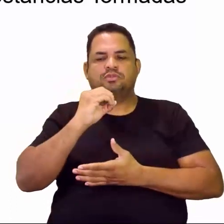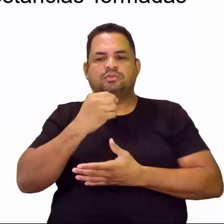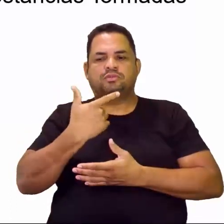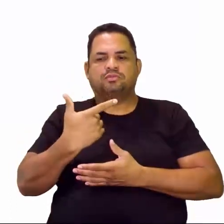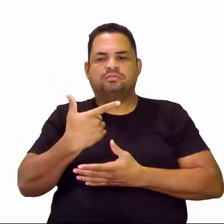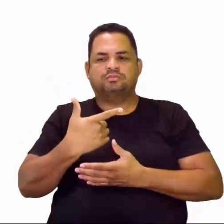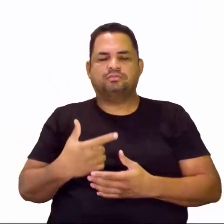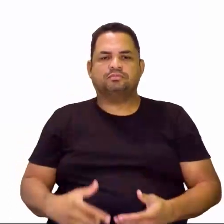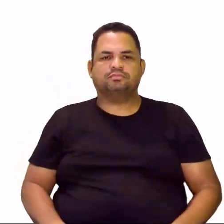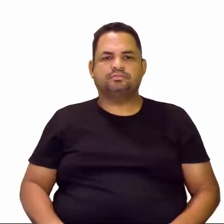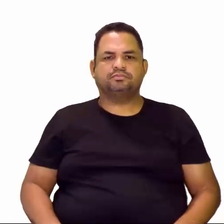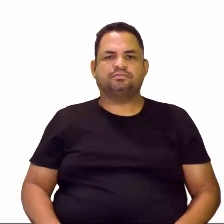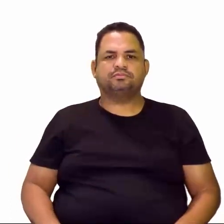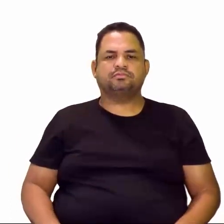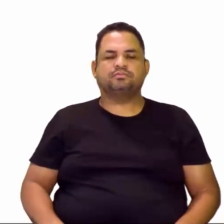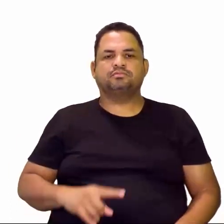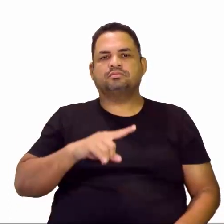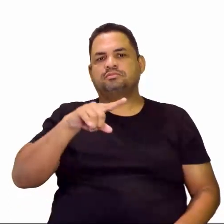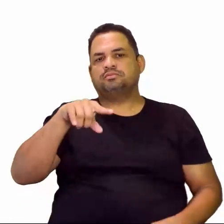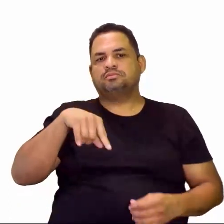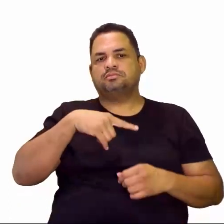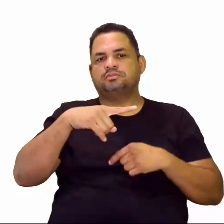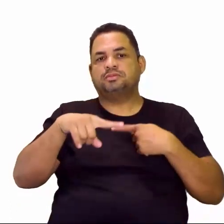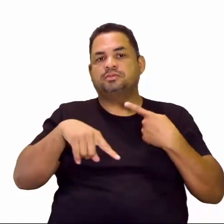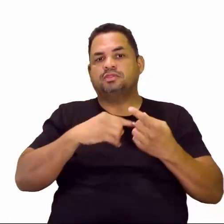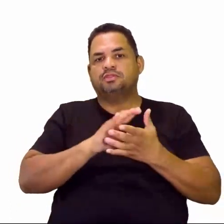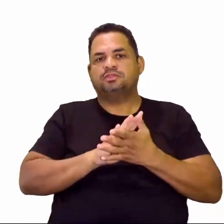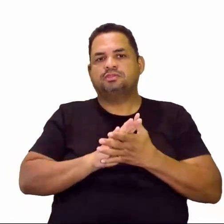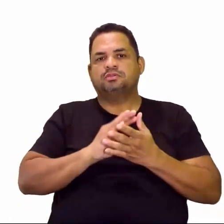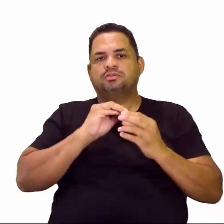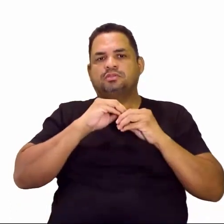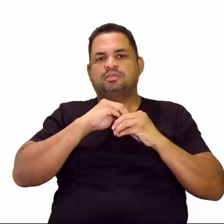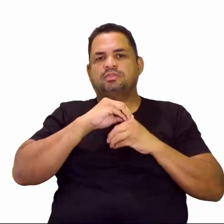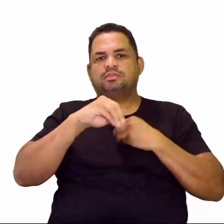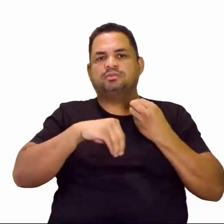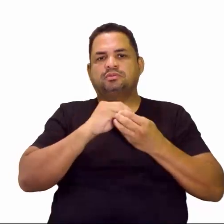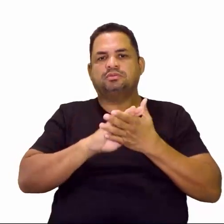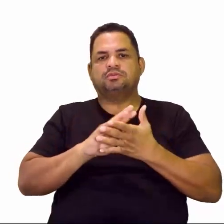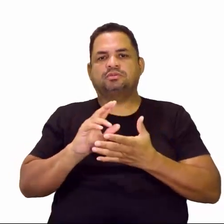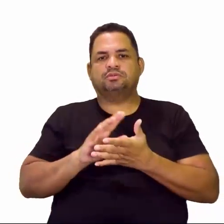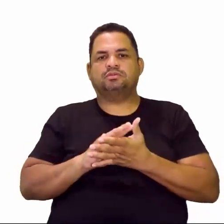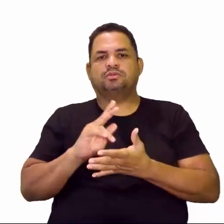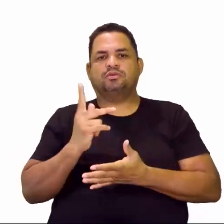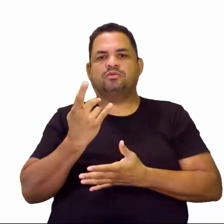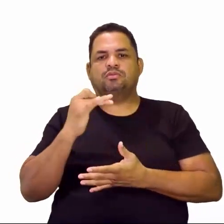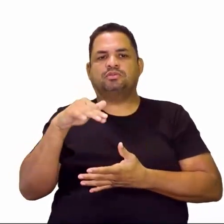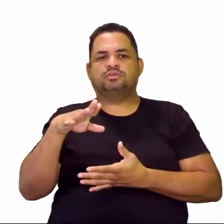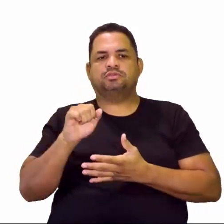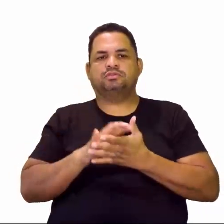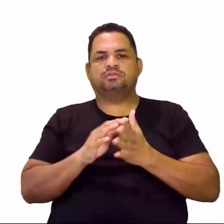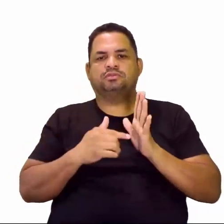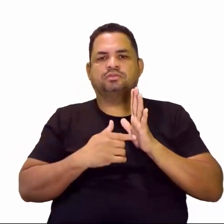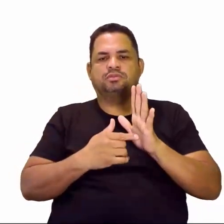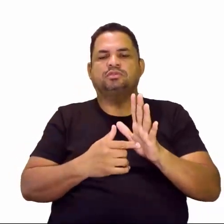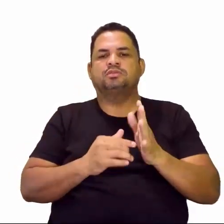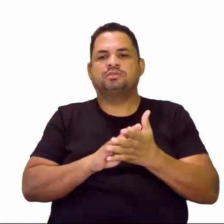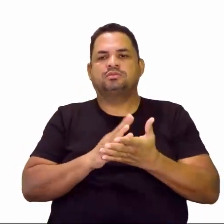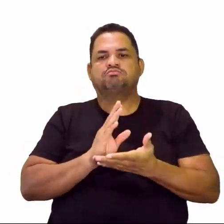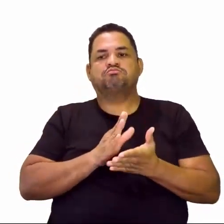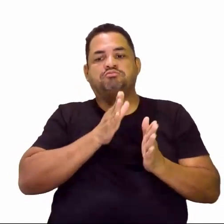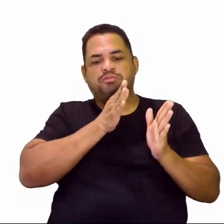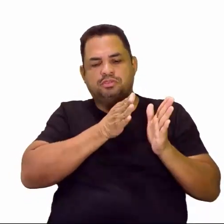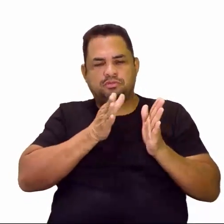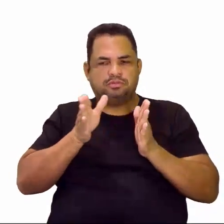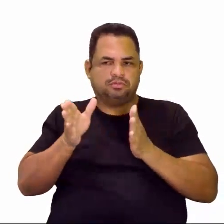CO2. Na sequência, nós temos as misturas heterogêneas, que apresentam de forma uniforme apenas uma única